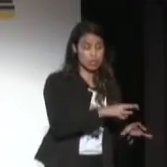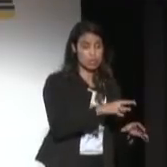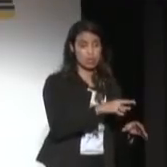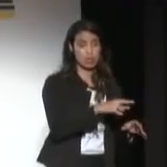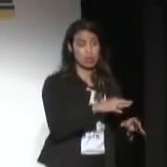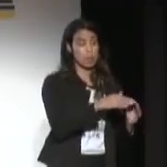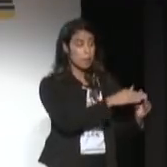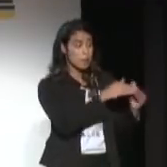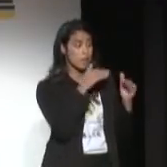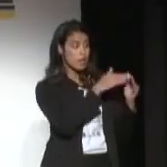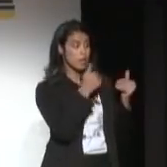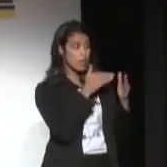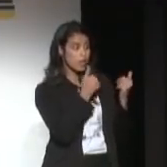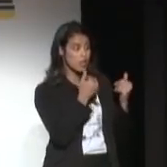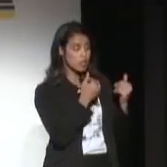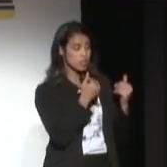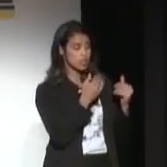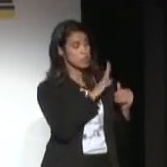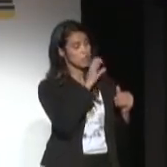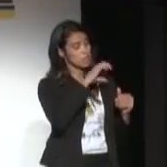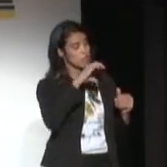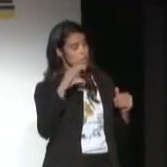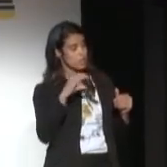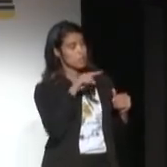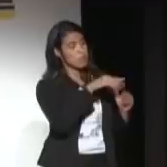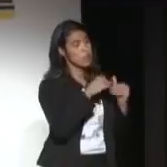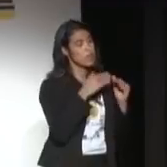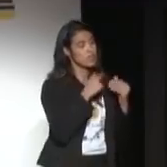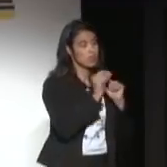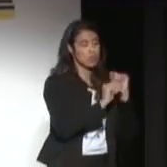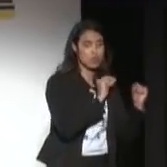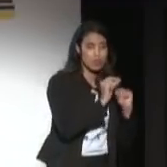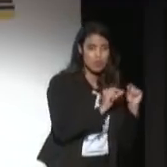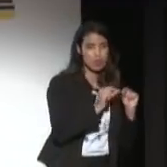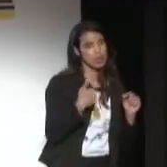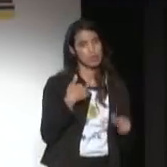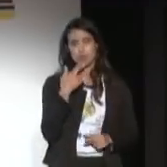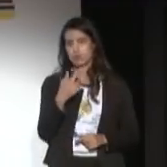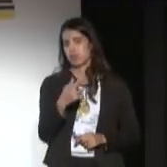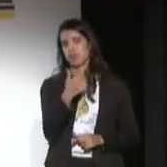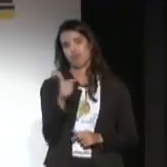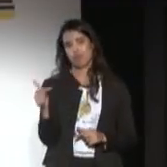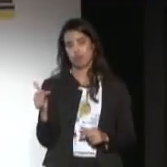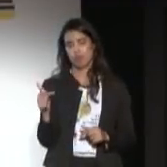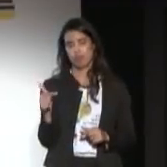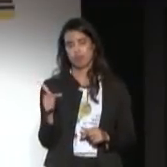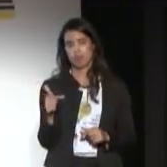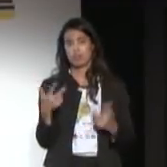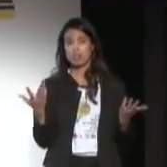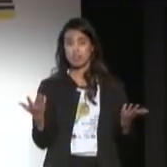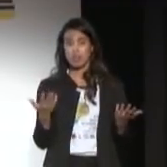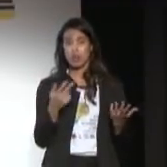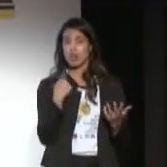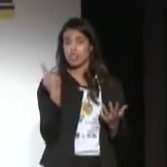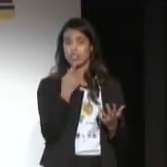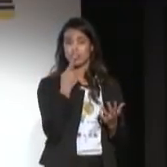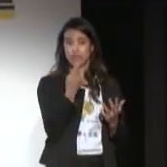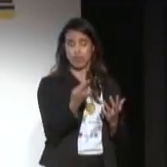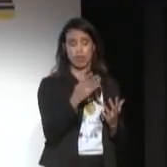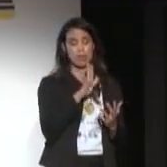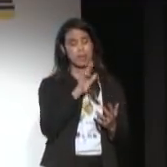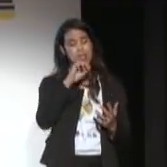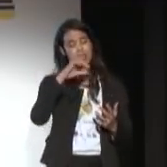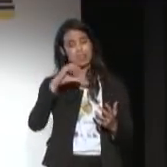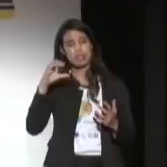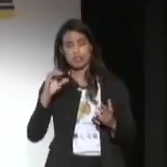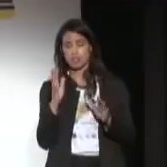de tentativa de implementação da BNCC, eu também não tenho essa resposta. Então, parece que a gente está falando de implementação, mas a gente